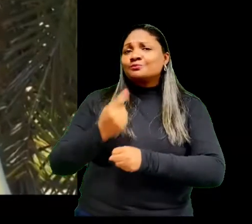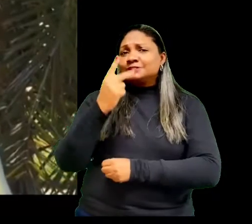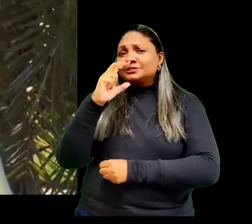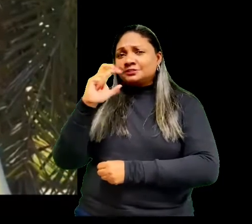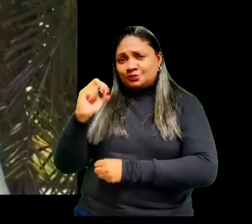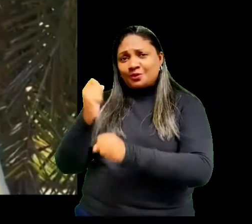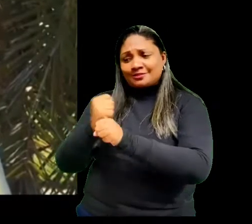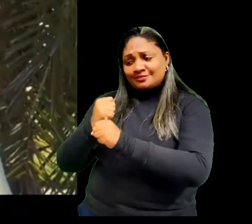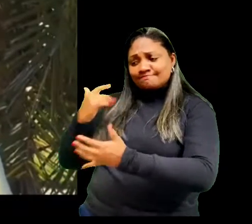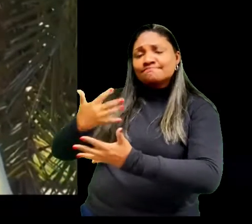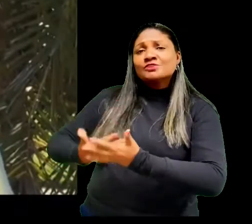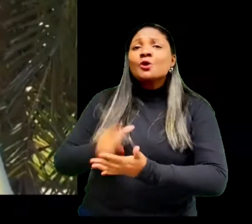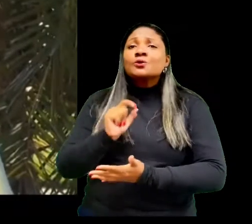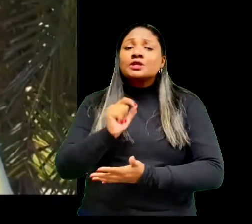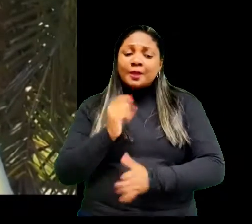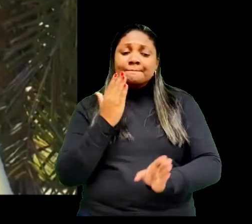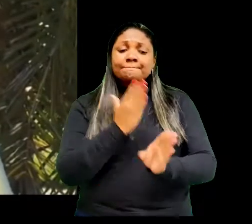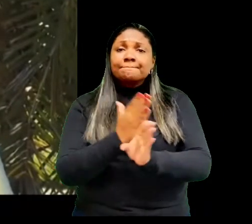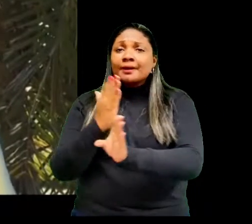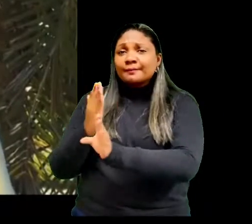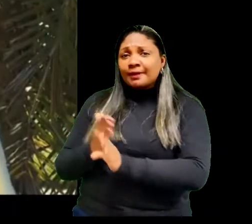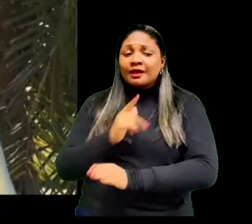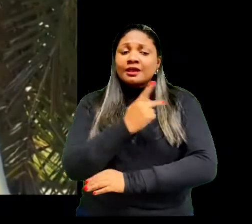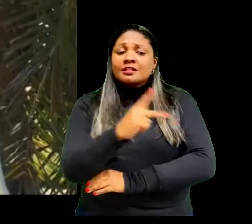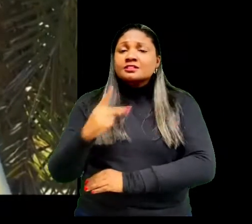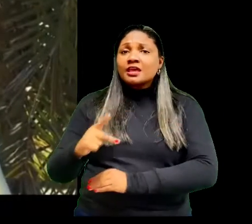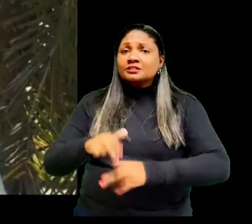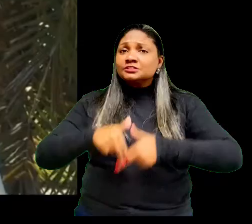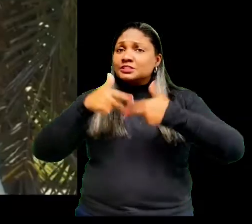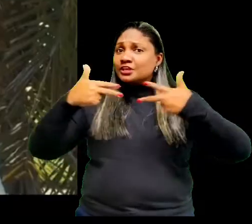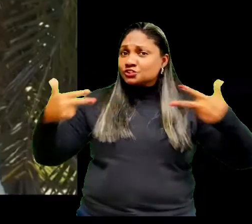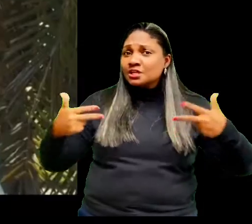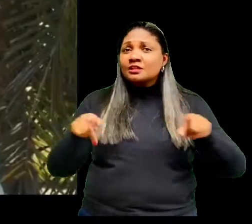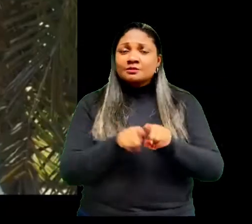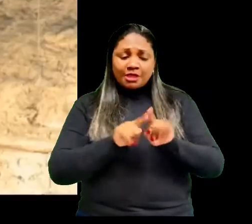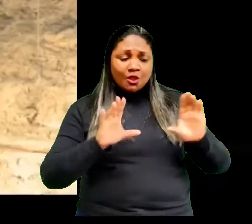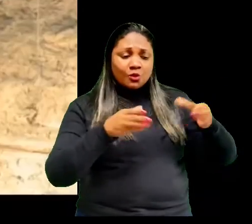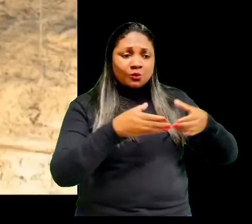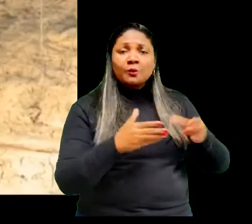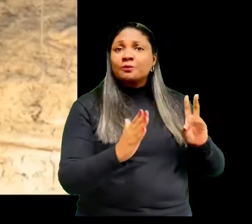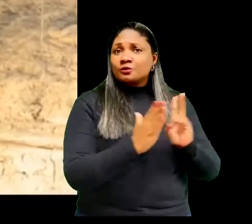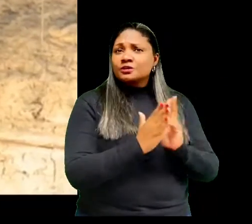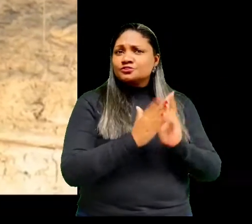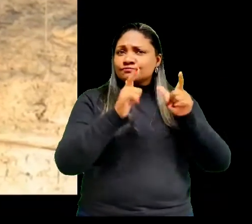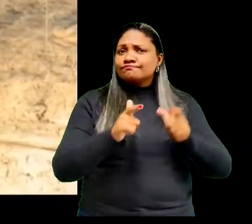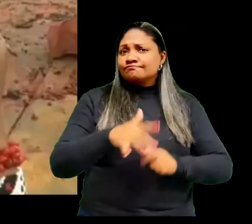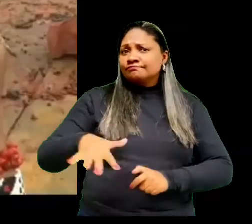anos é exatamente o reconhecimento dessa construção, dessa etnia ou desse etnônimo pataxó em toda a região.